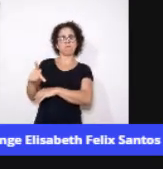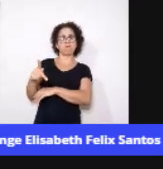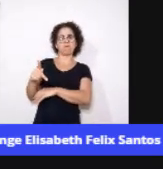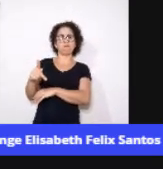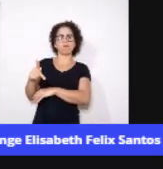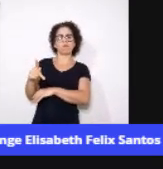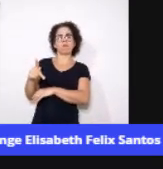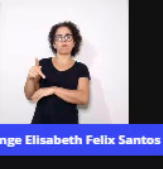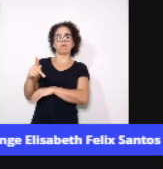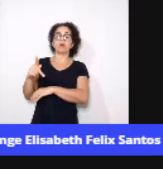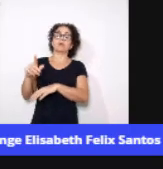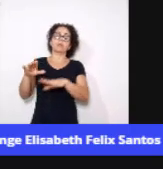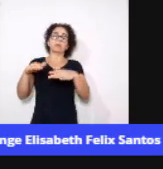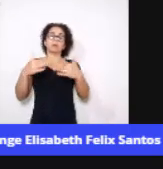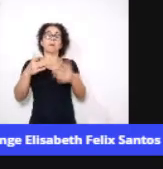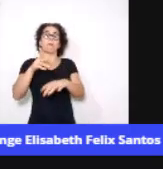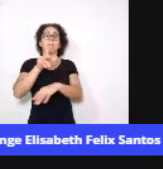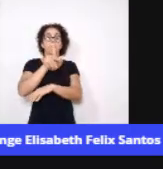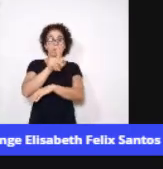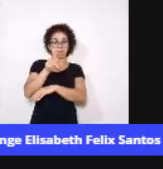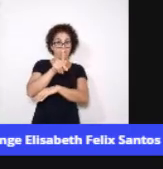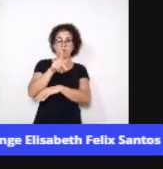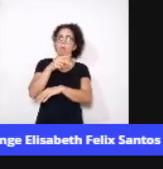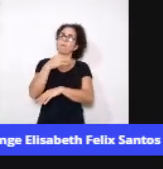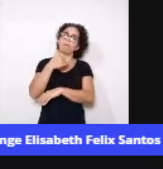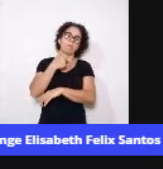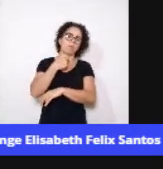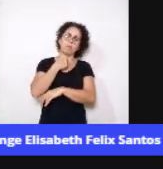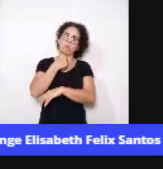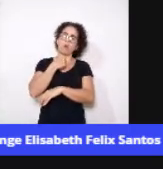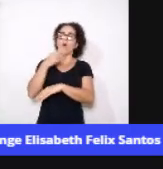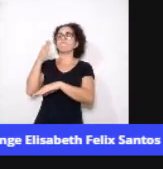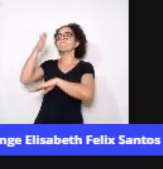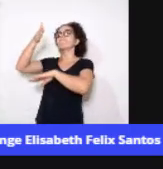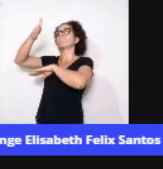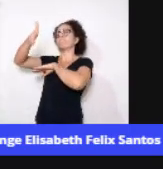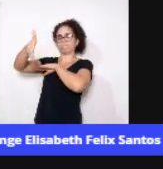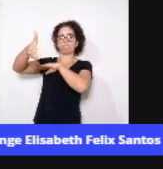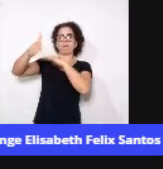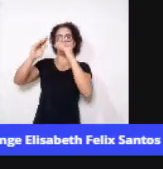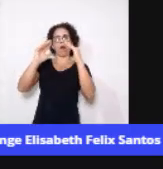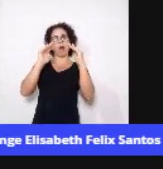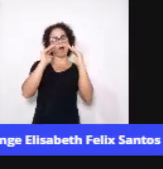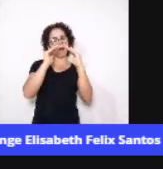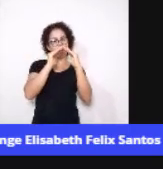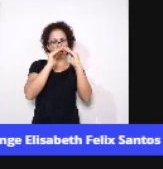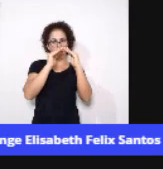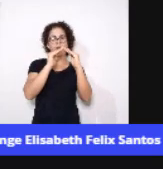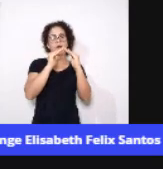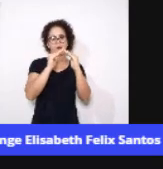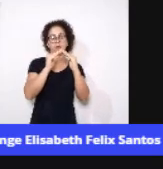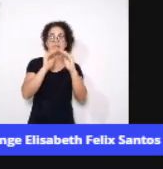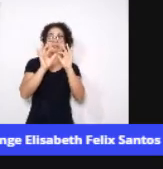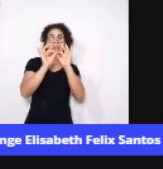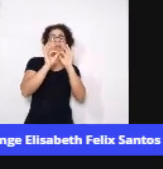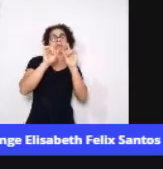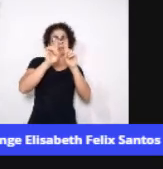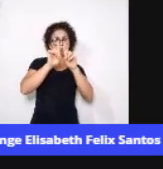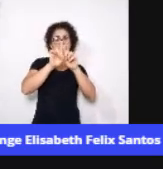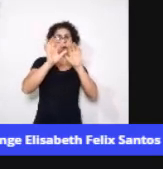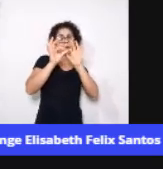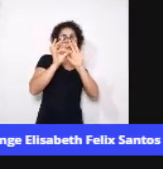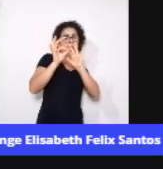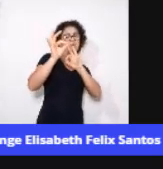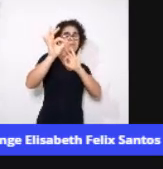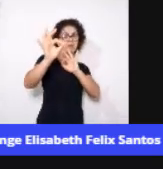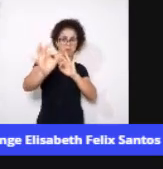não poderá ir na casa, até nesse momento que nós vivemos, e pela distância, às vezes, que nós temos na